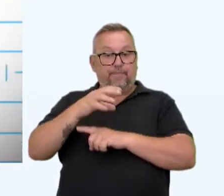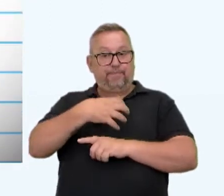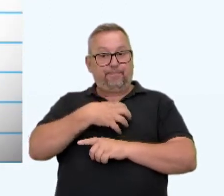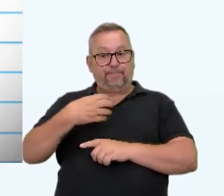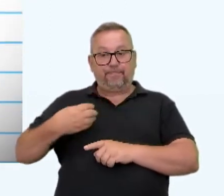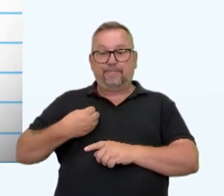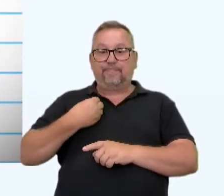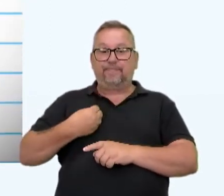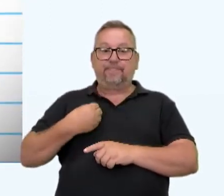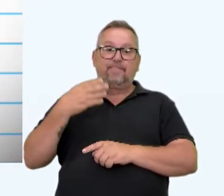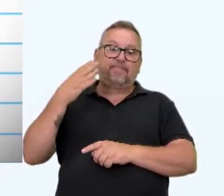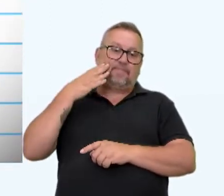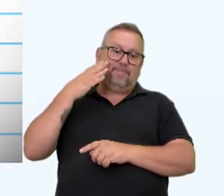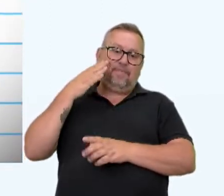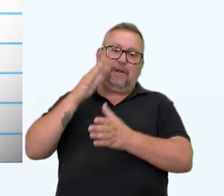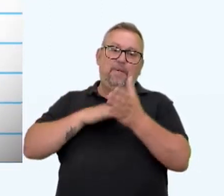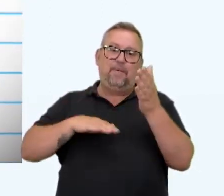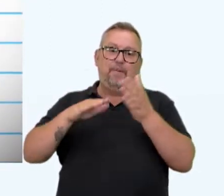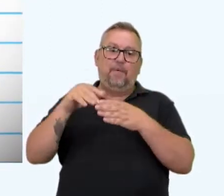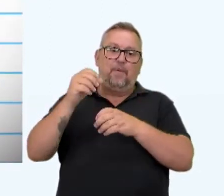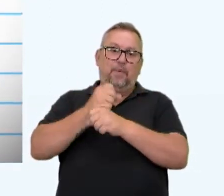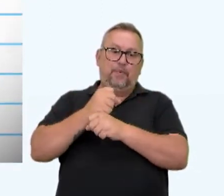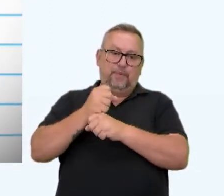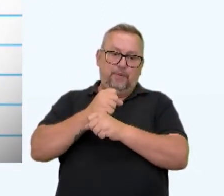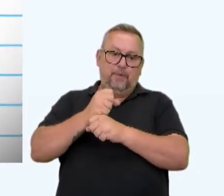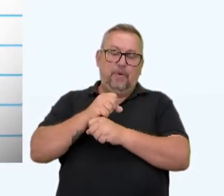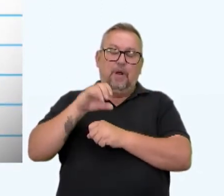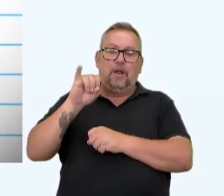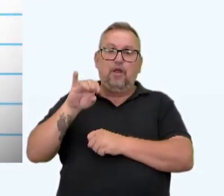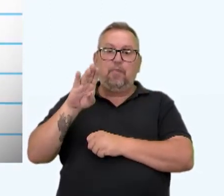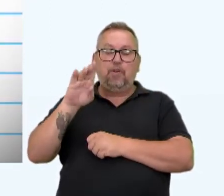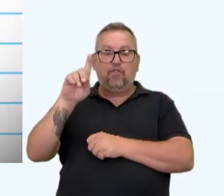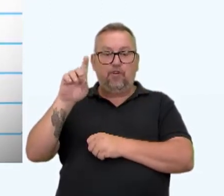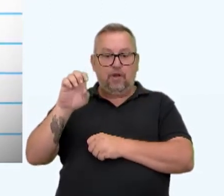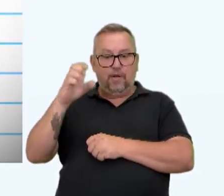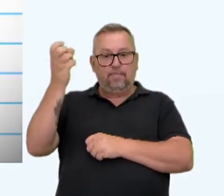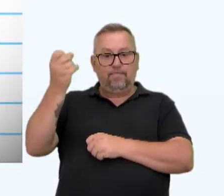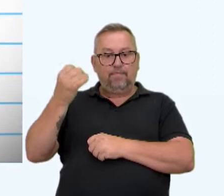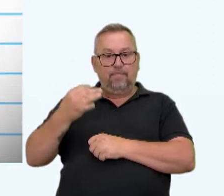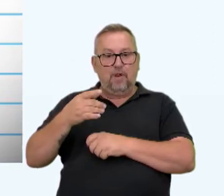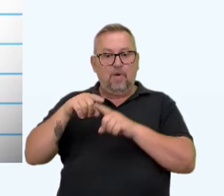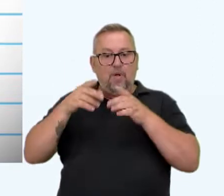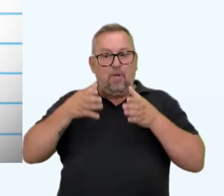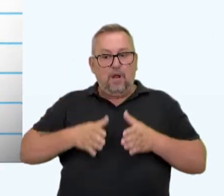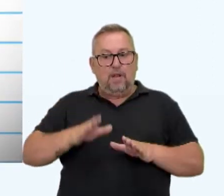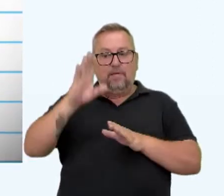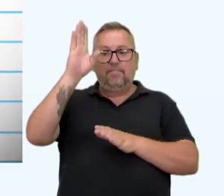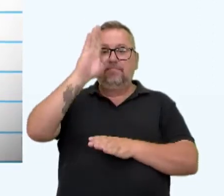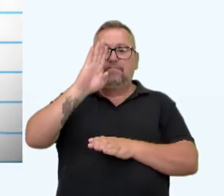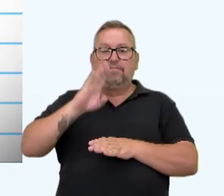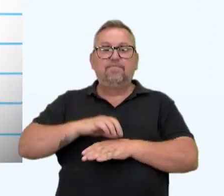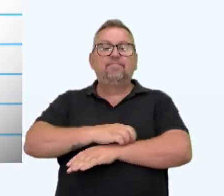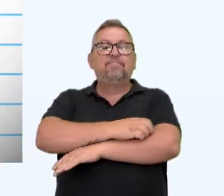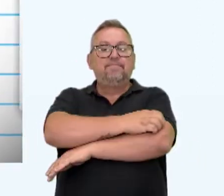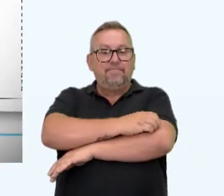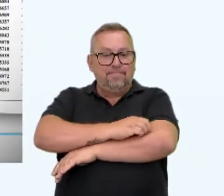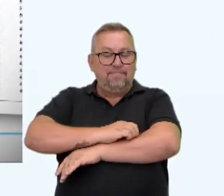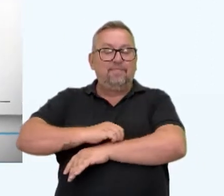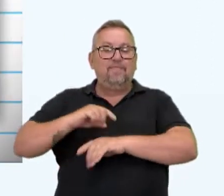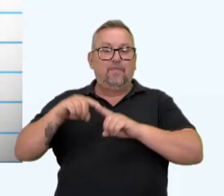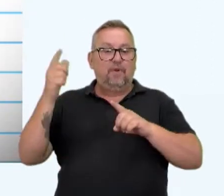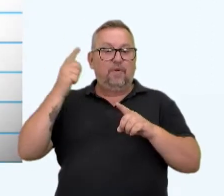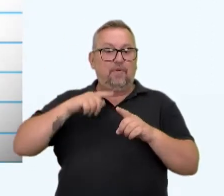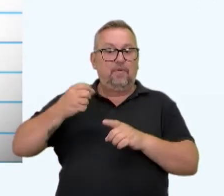vida. Sabia que todos os anos o IBGE divulga qual a expectativa de vida ao nascer dos brasileiros? Para chegar a esses números,